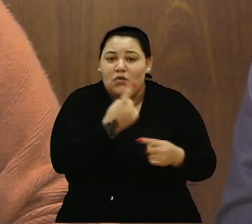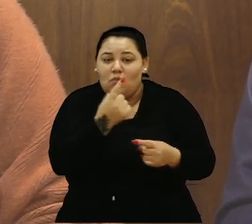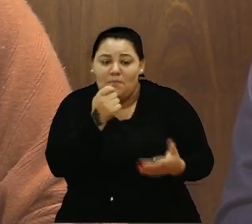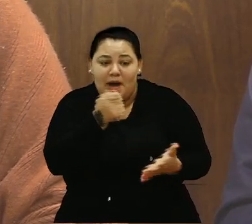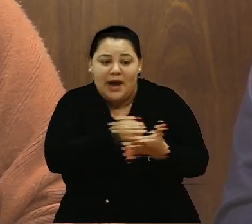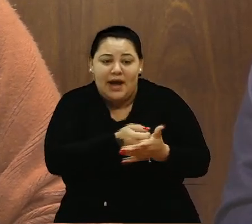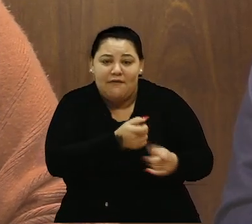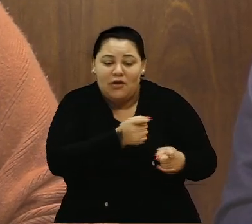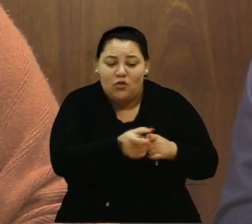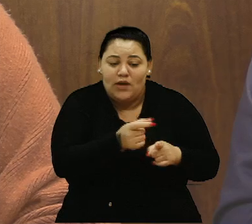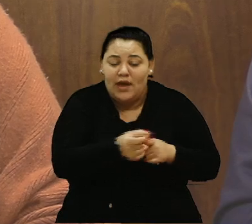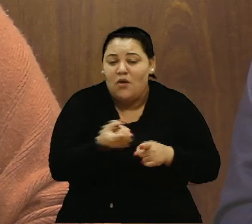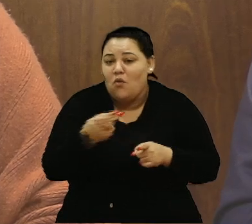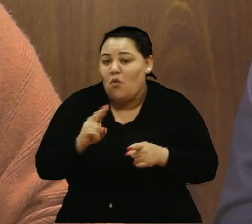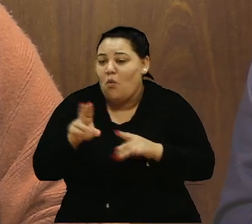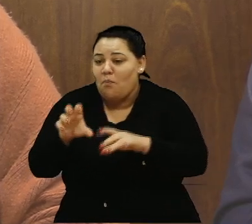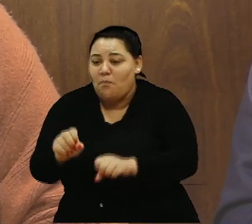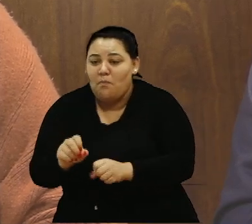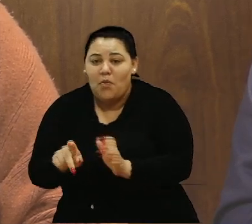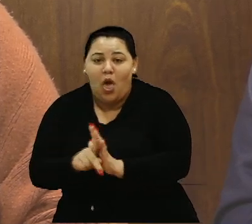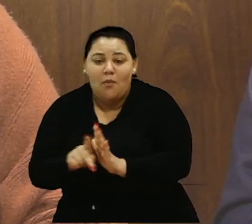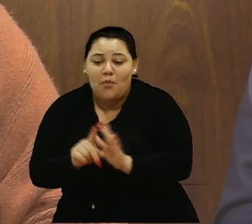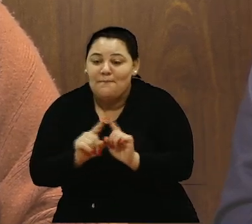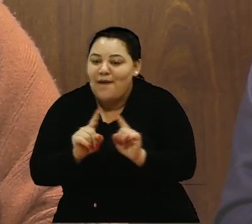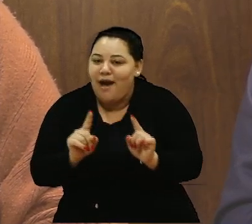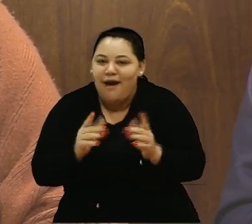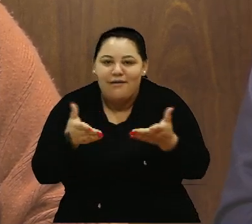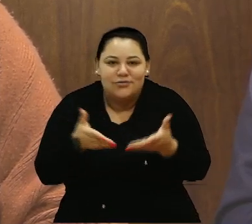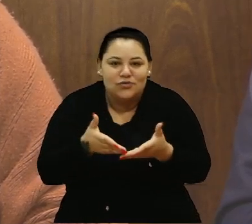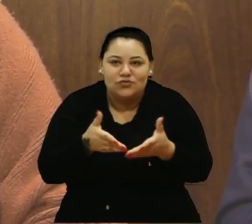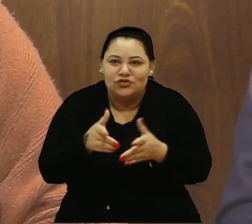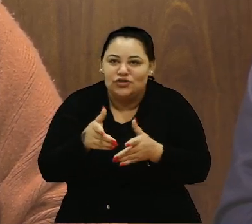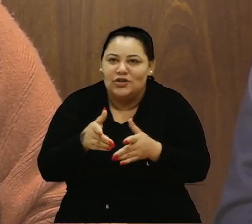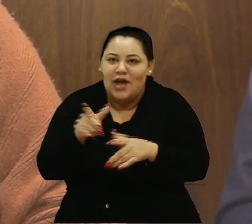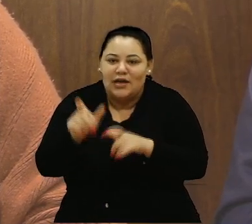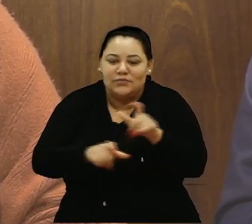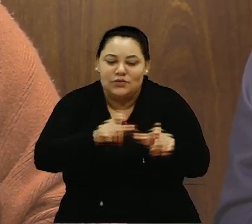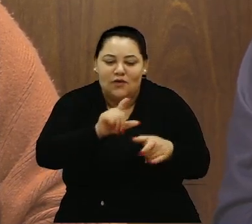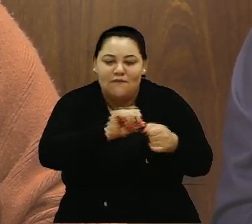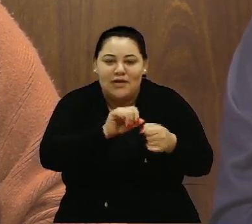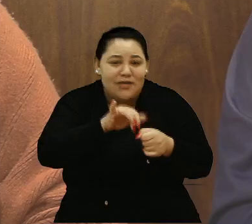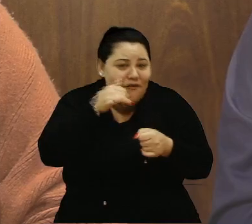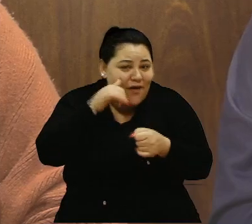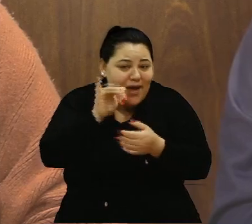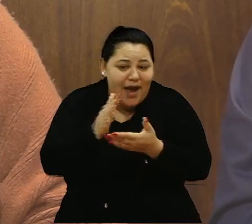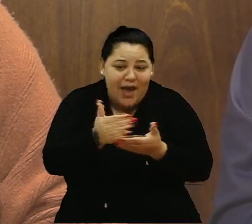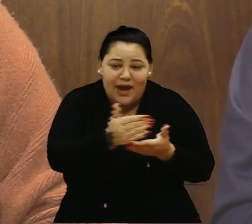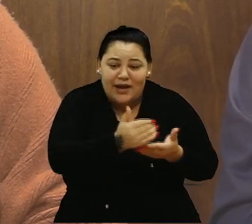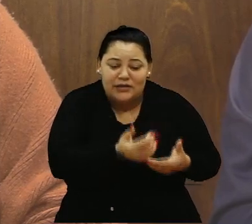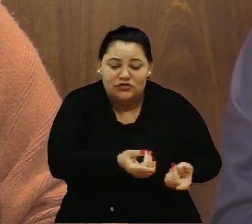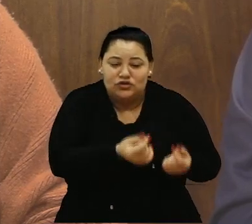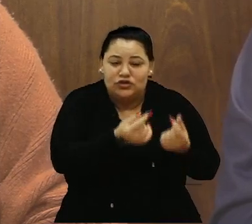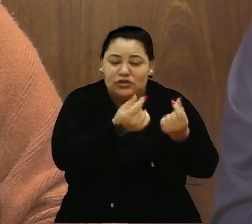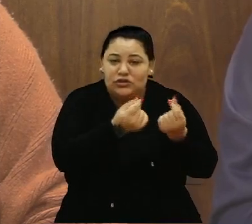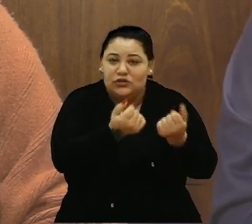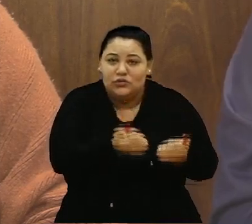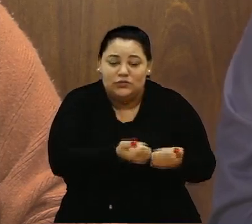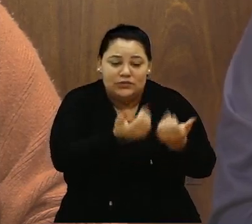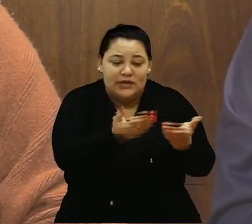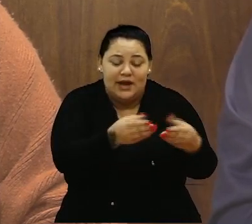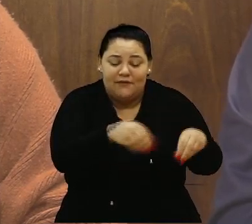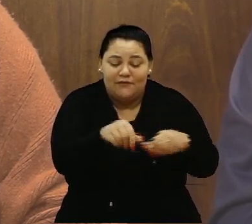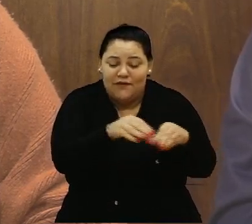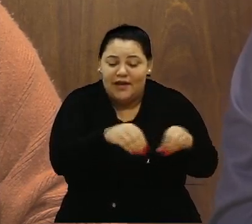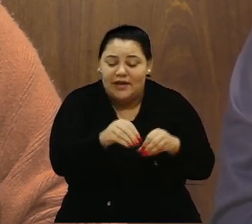ou moravam no que é seu. Só que hoje as pessoas lá estão fazendo vaquinhas, um dá um saco de farinha, o